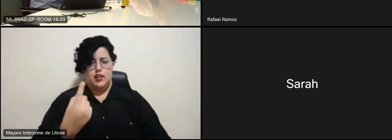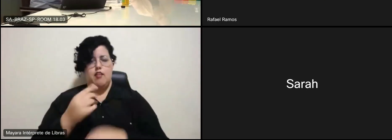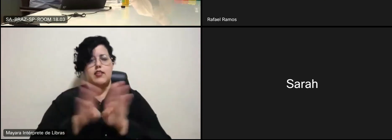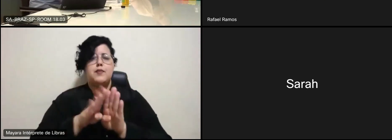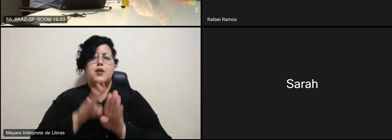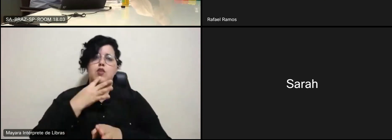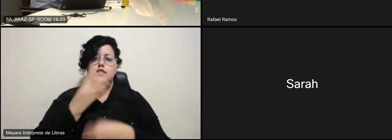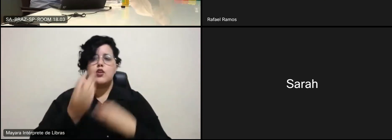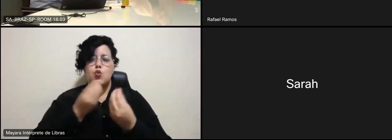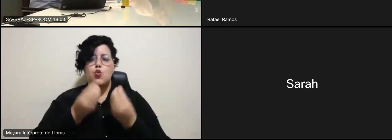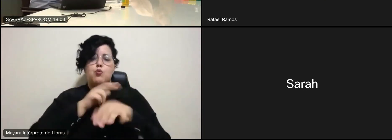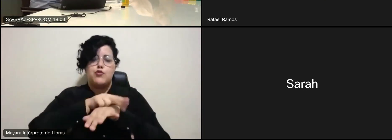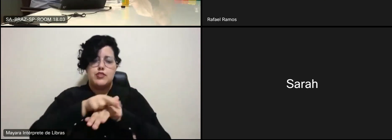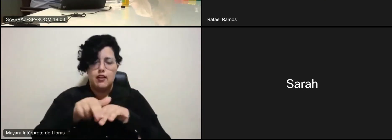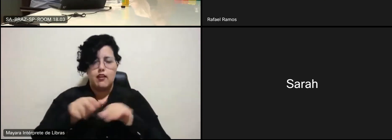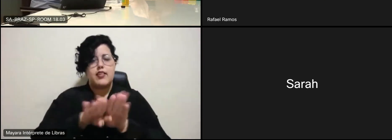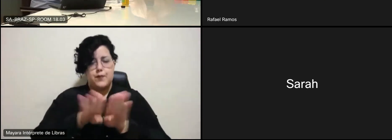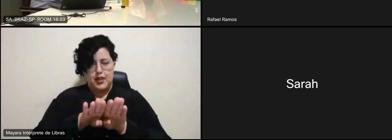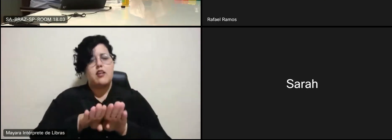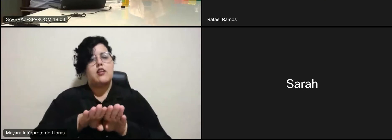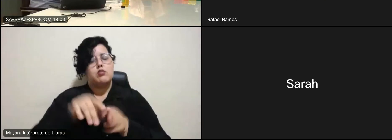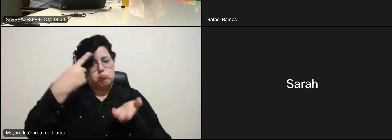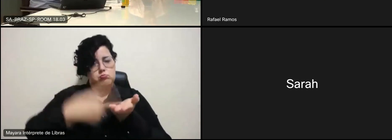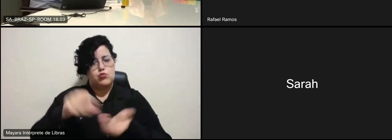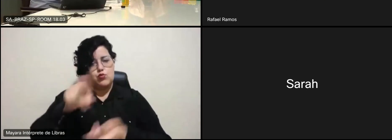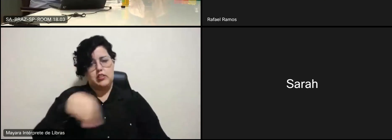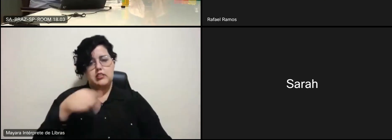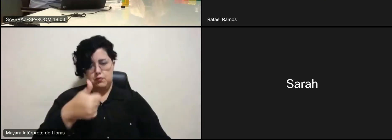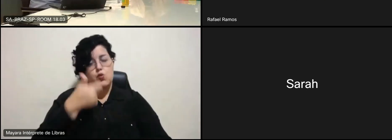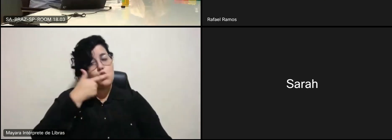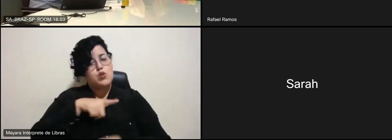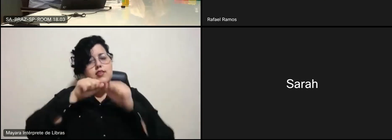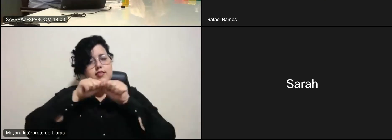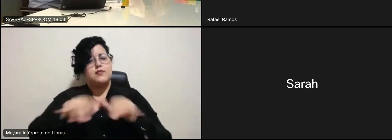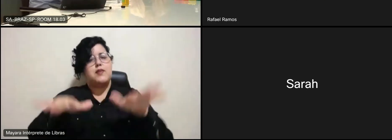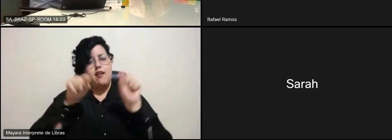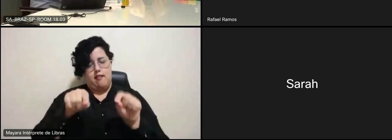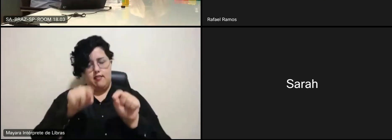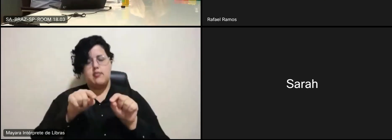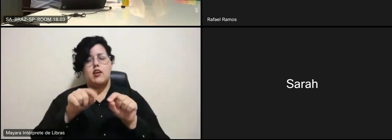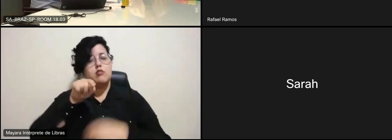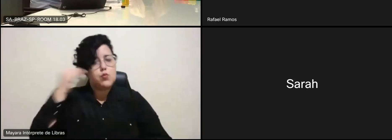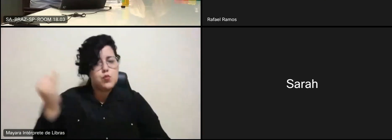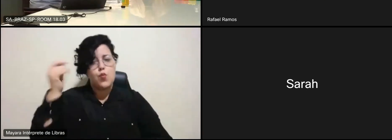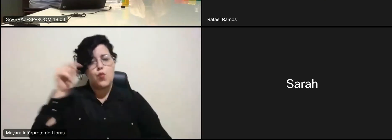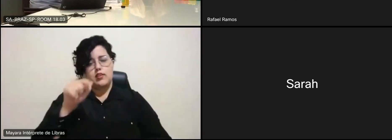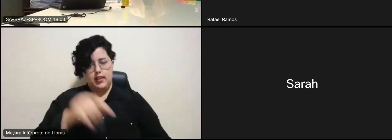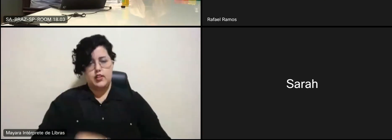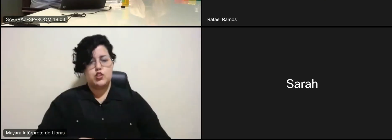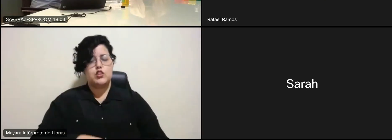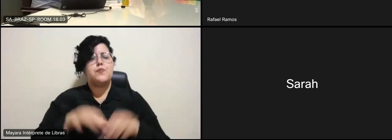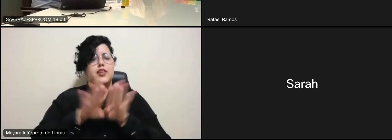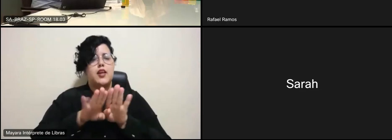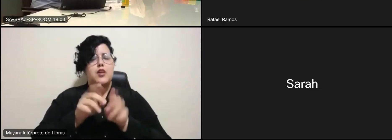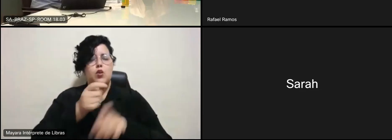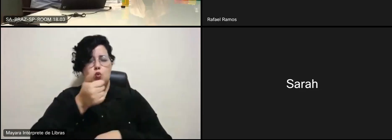conhecer mais da diversidade. E a gente conta com vocês para que a gente consiga espalhar essa missão tão importante que a gente tem. E antes da gente fechar